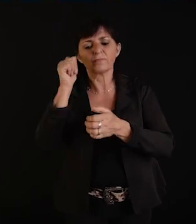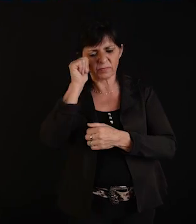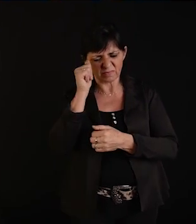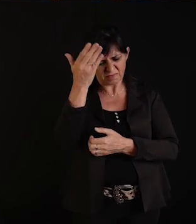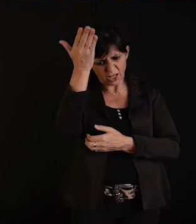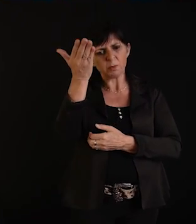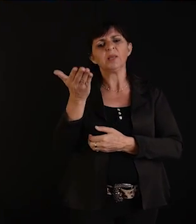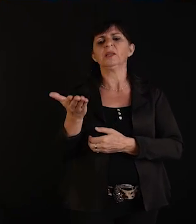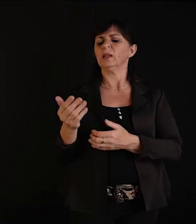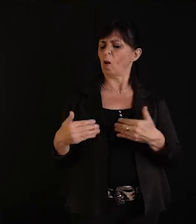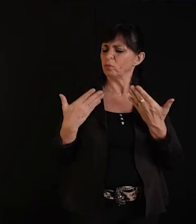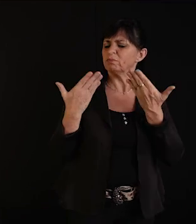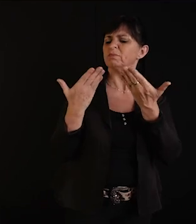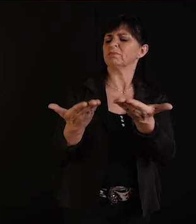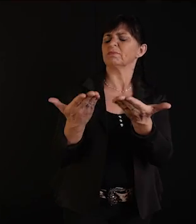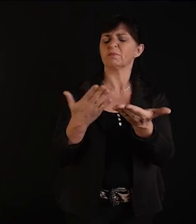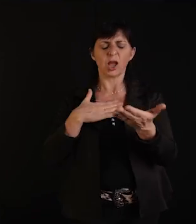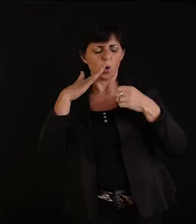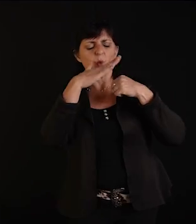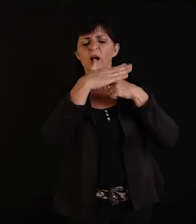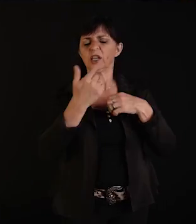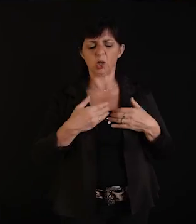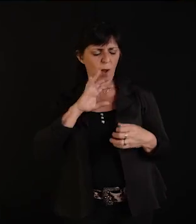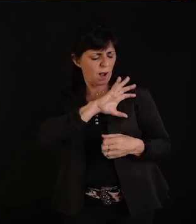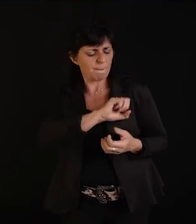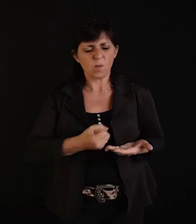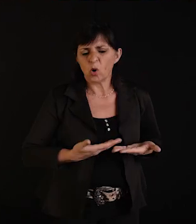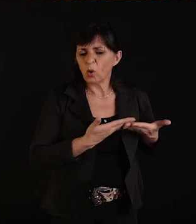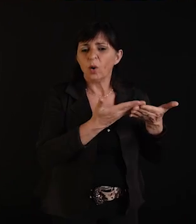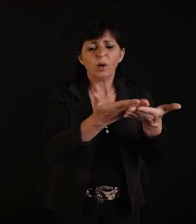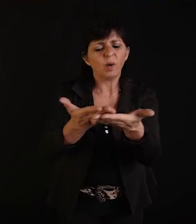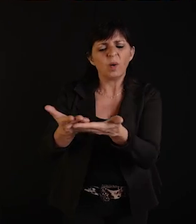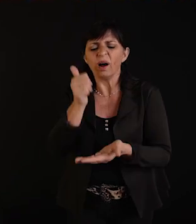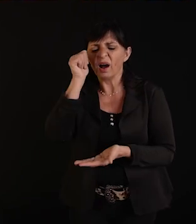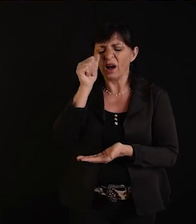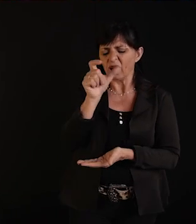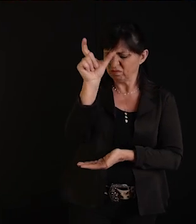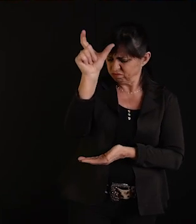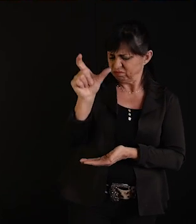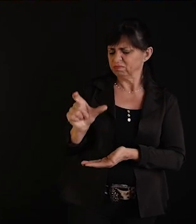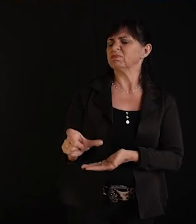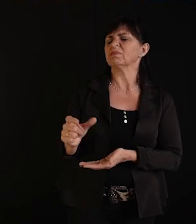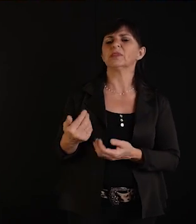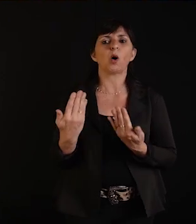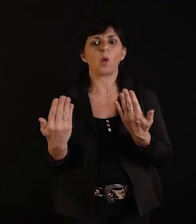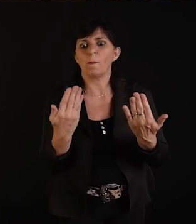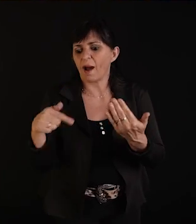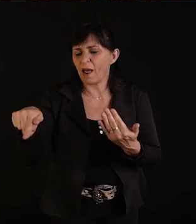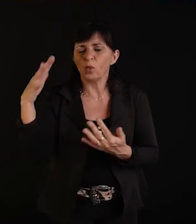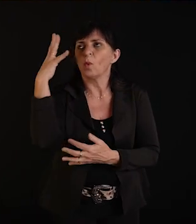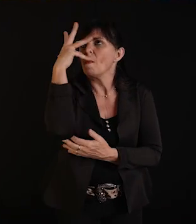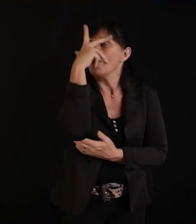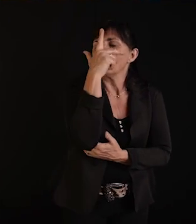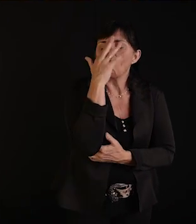Guria, eu te ofereço meu carinho, meu amor. Guria, eu te comparo à beleza de